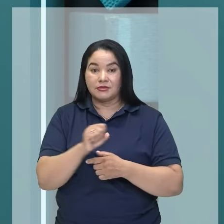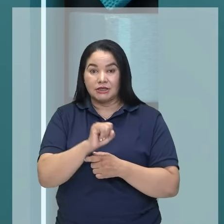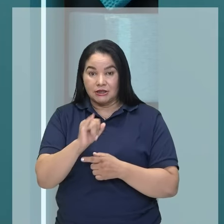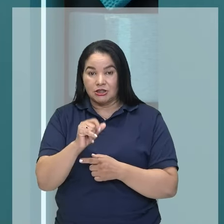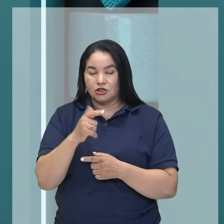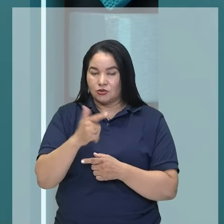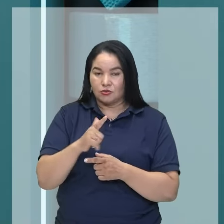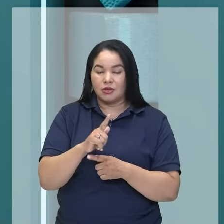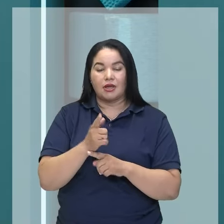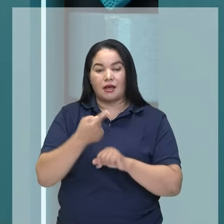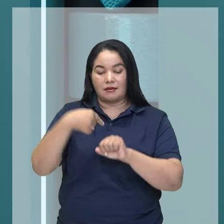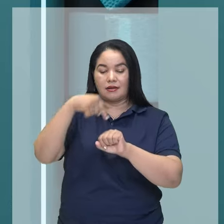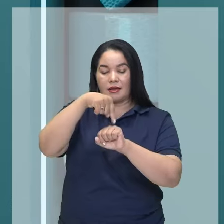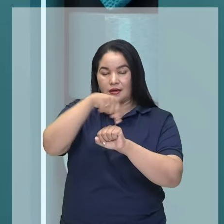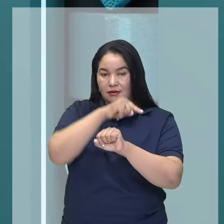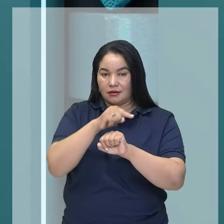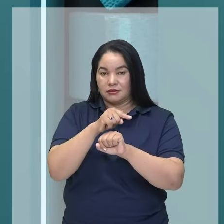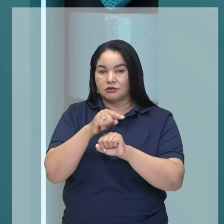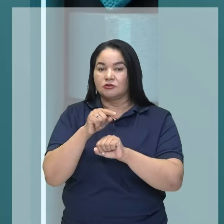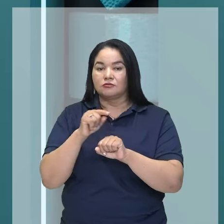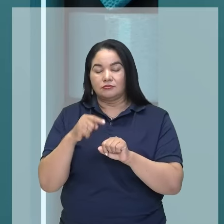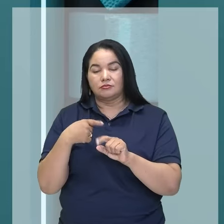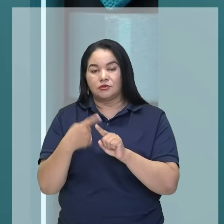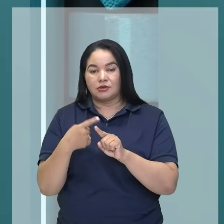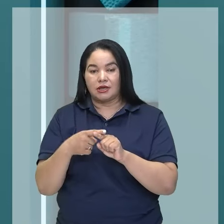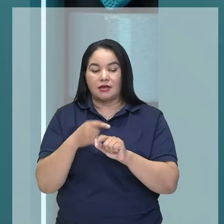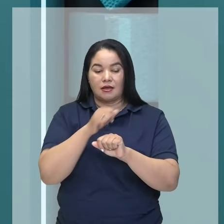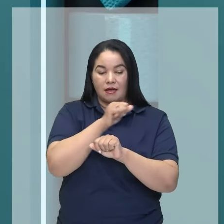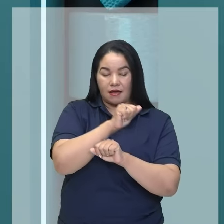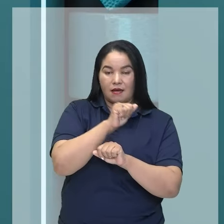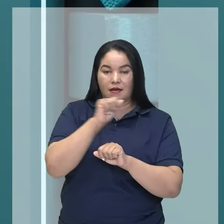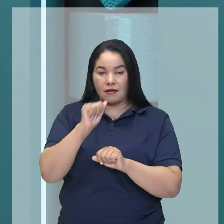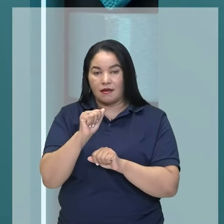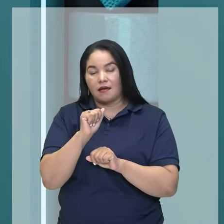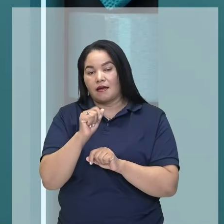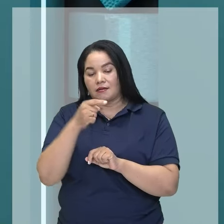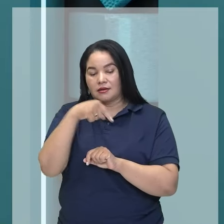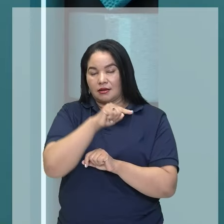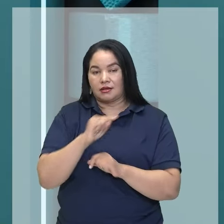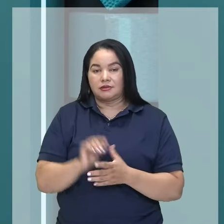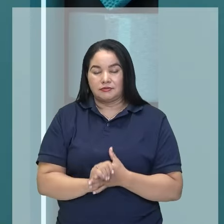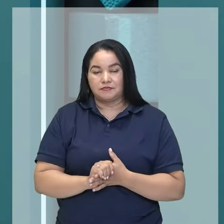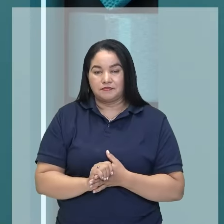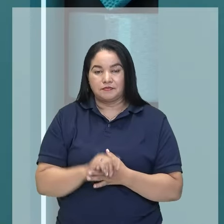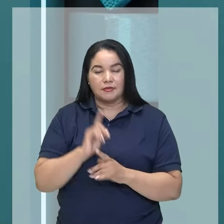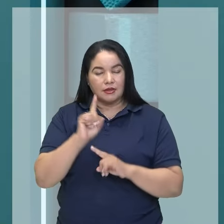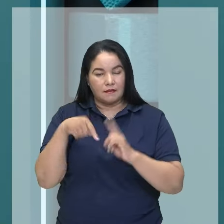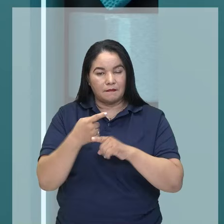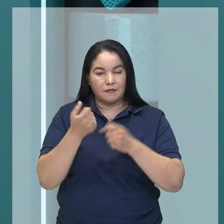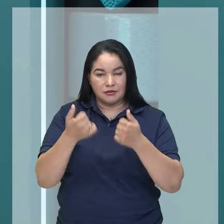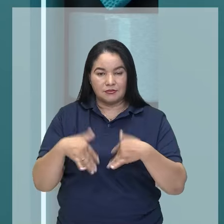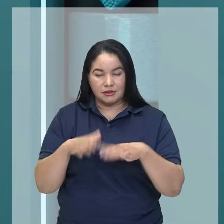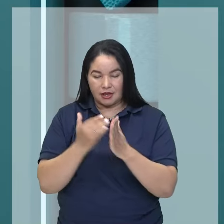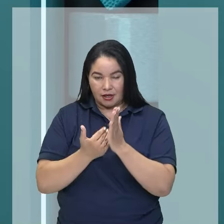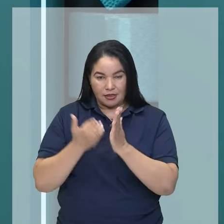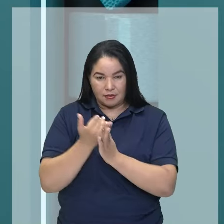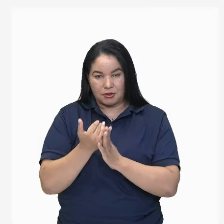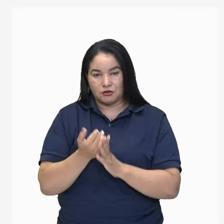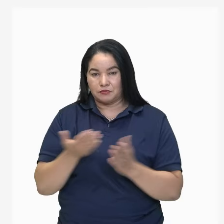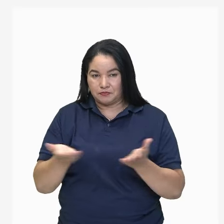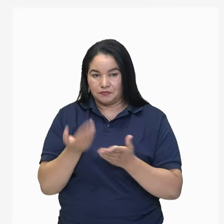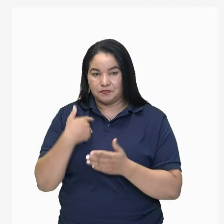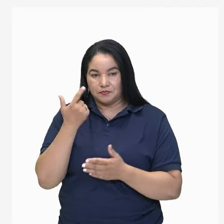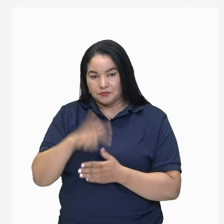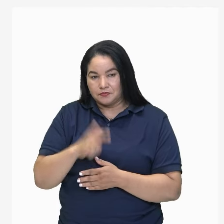representando ali a ocorrência de dois atos. Mas fiquem calmos, que em outros momentos isso será retomado, certo? Então, voltando à cartela,